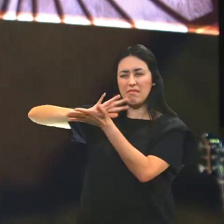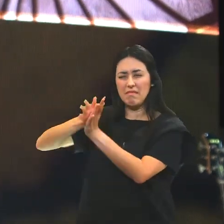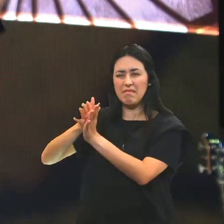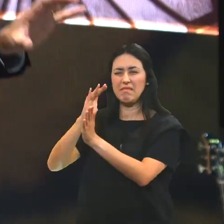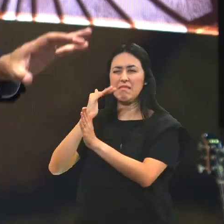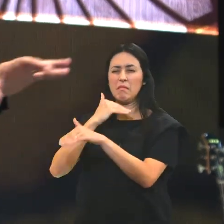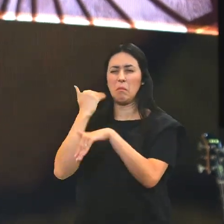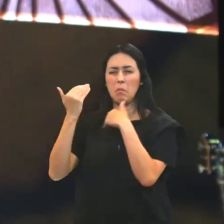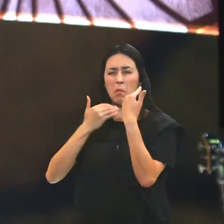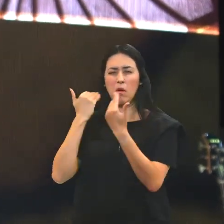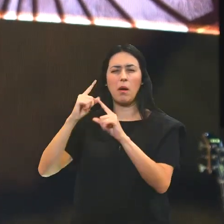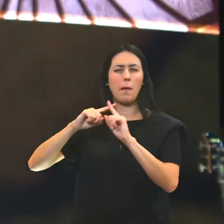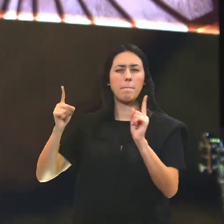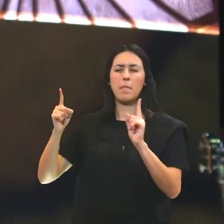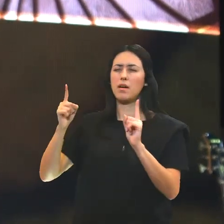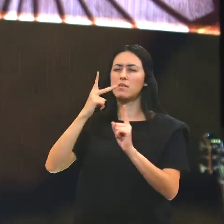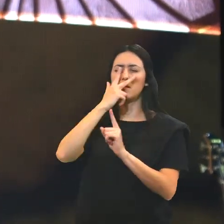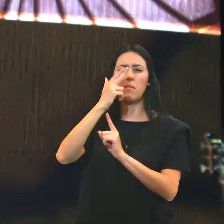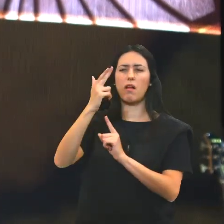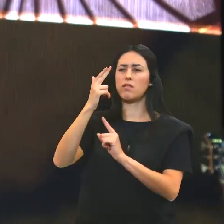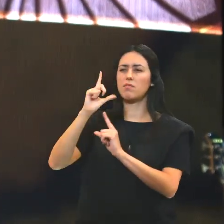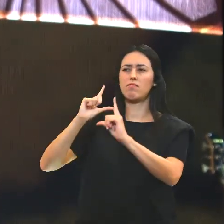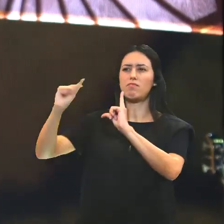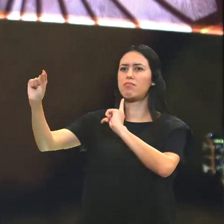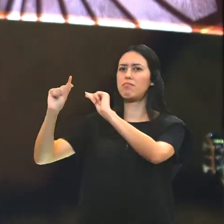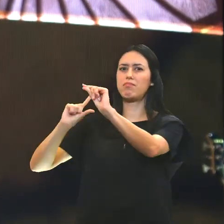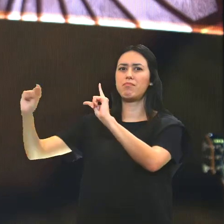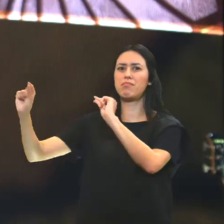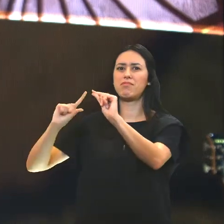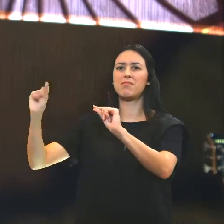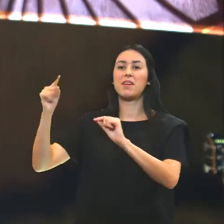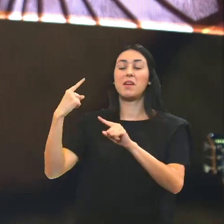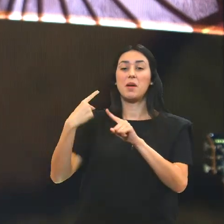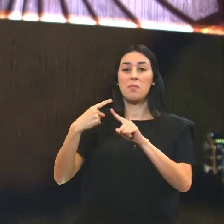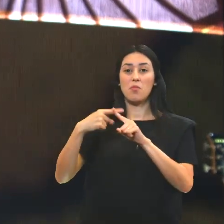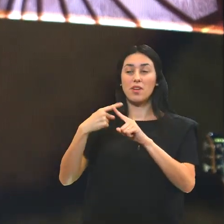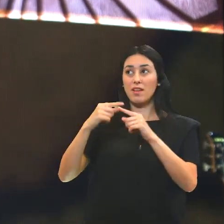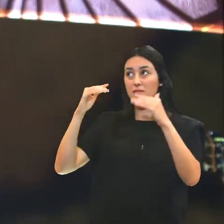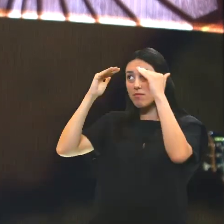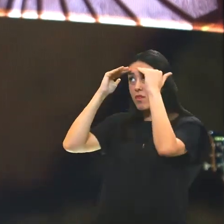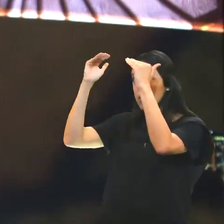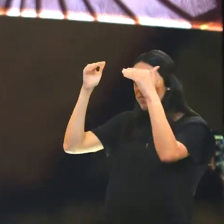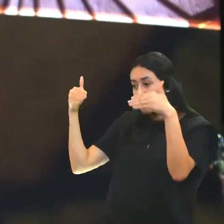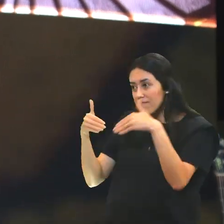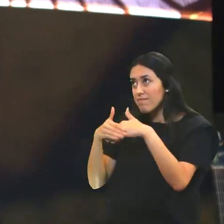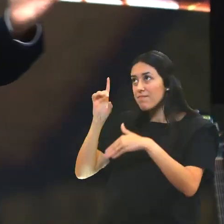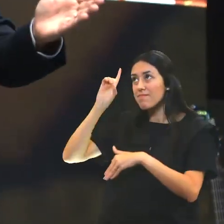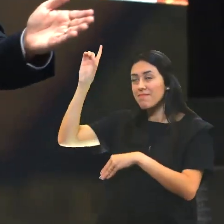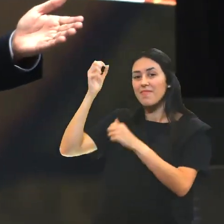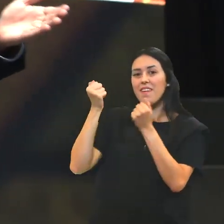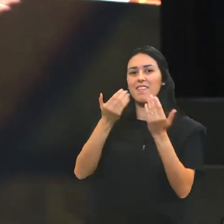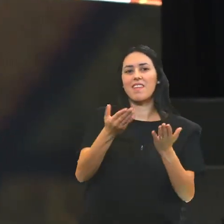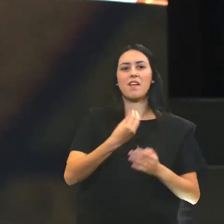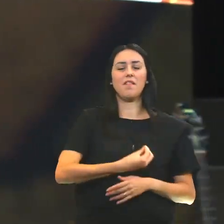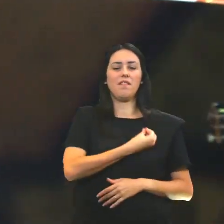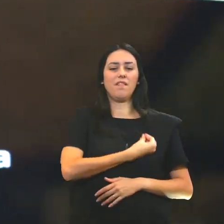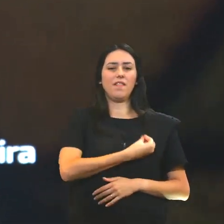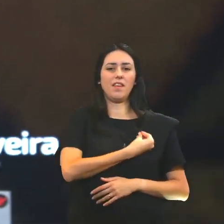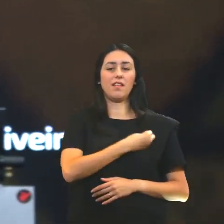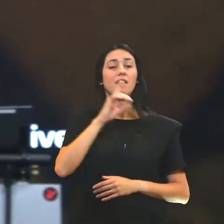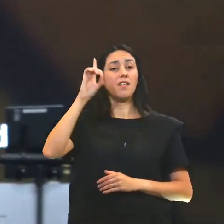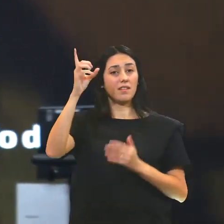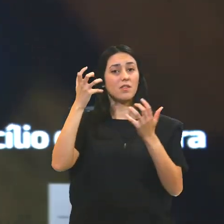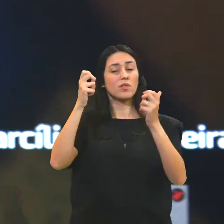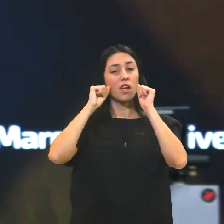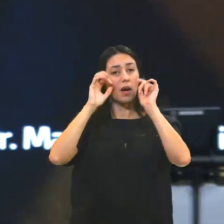em retirada. Porque temor de Deus gera vida. Ele quer abençoar, Ele quer salvar